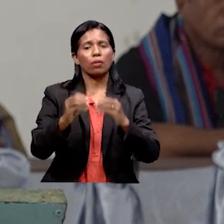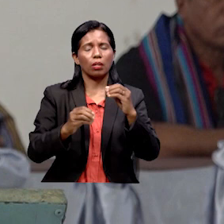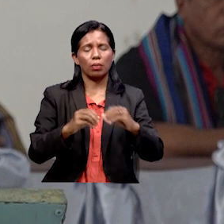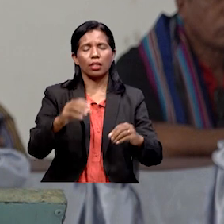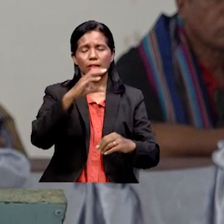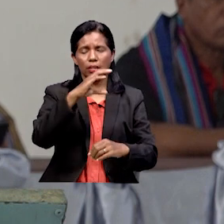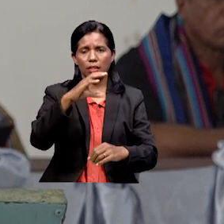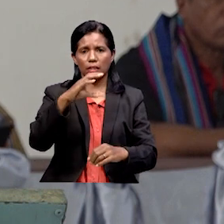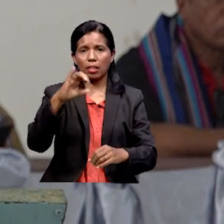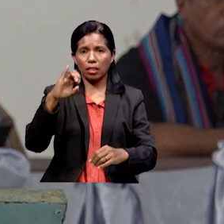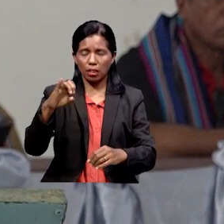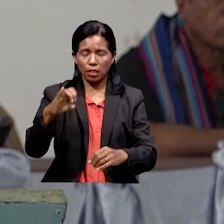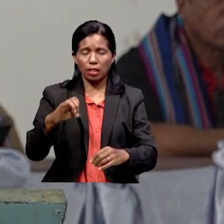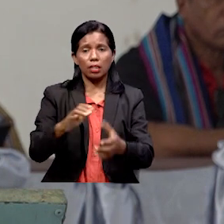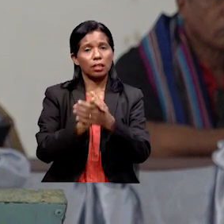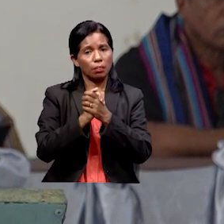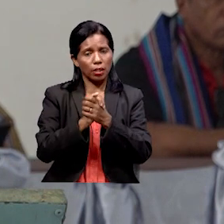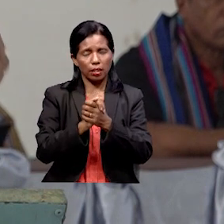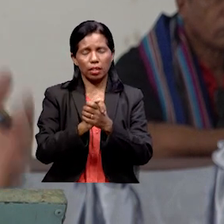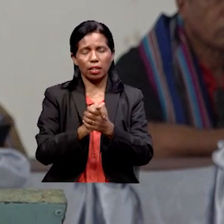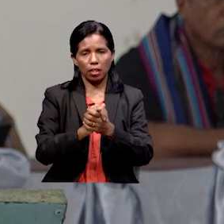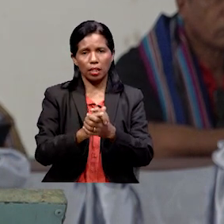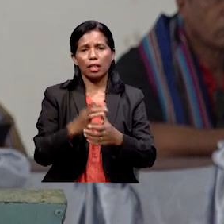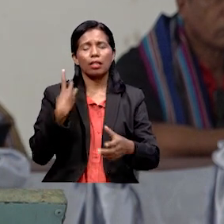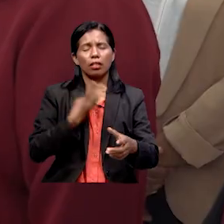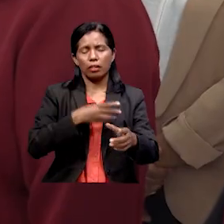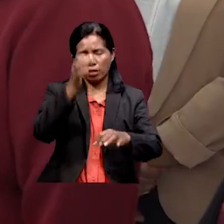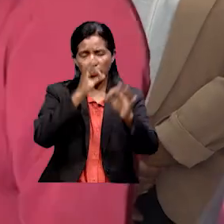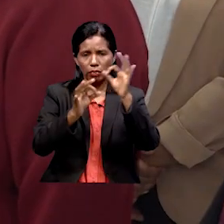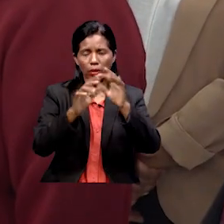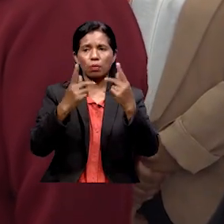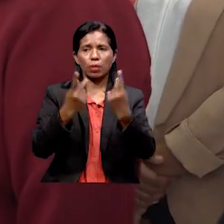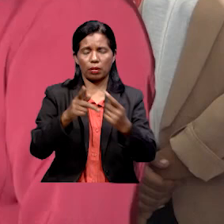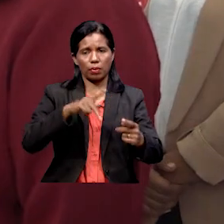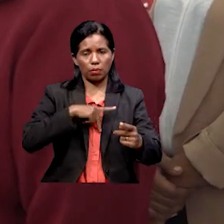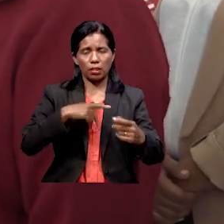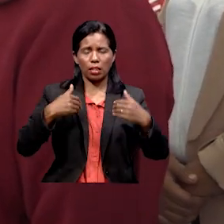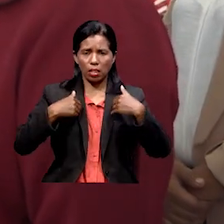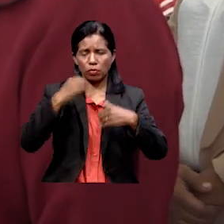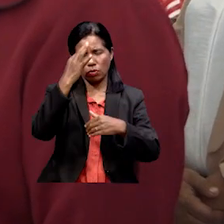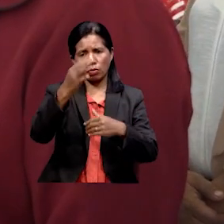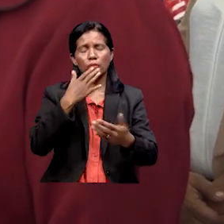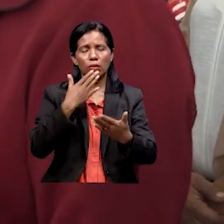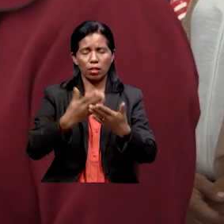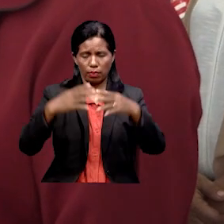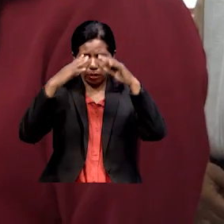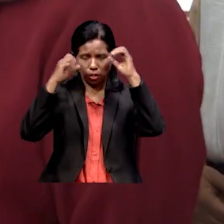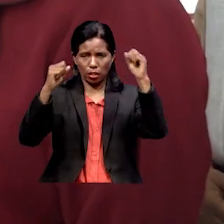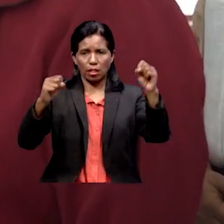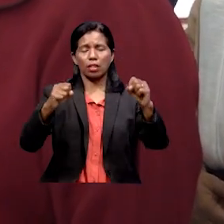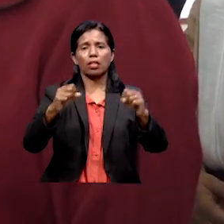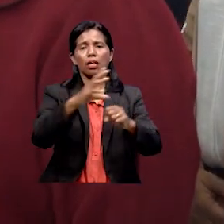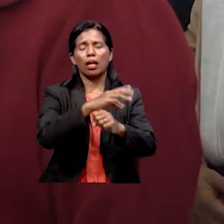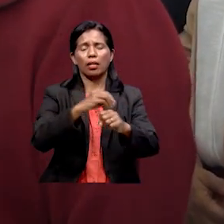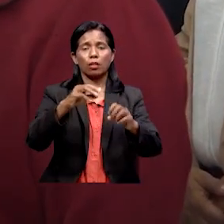lutar. Itafia, encata setor privado, se é futuro dia. Presidente da Câmara Comércio e Indústria Município de Liquiçá, o seu apoio, o